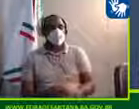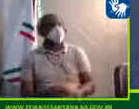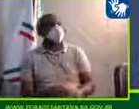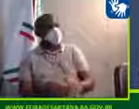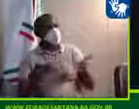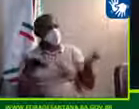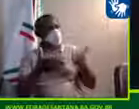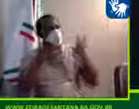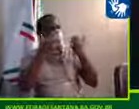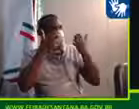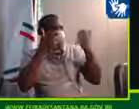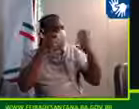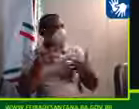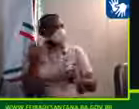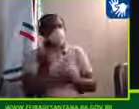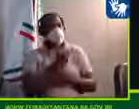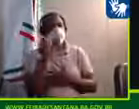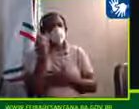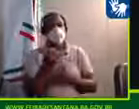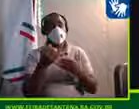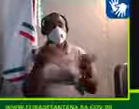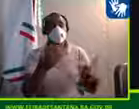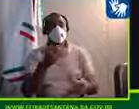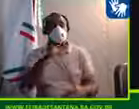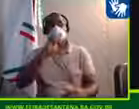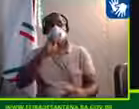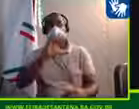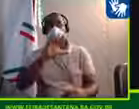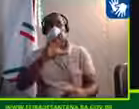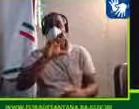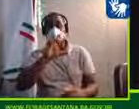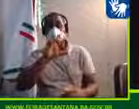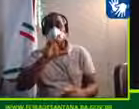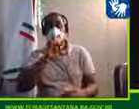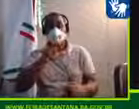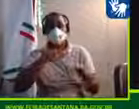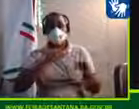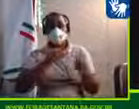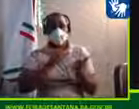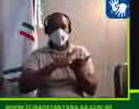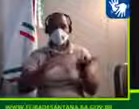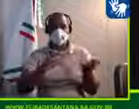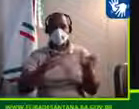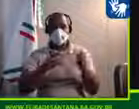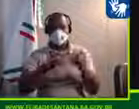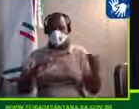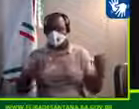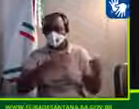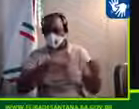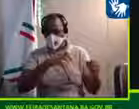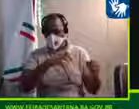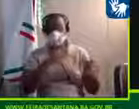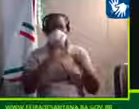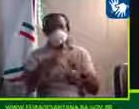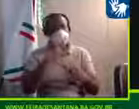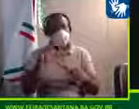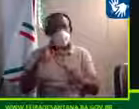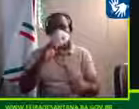Passo agora a palavra para o jornalista Carlos Augusto, Jornal Grande Bahia. Bom dia,